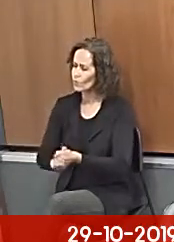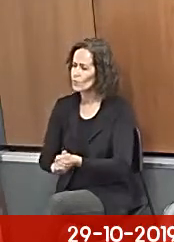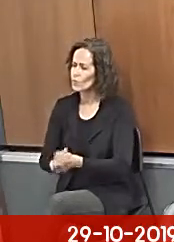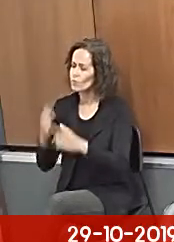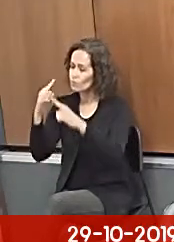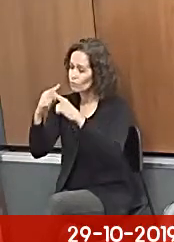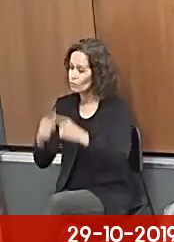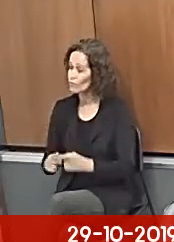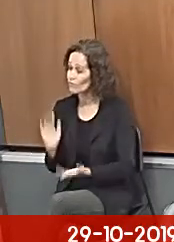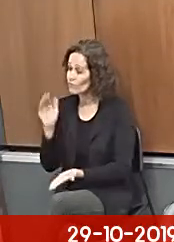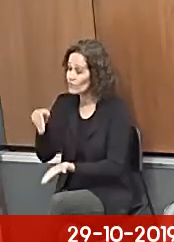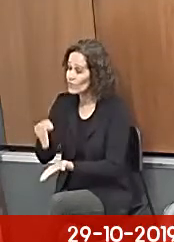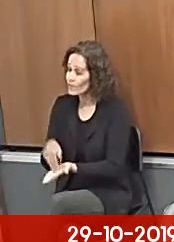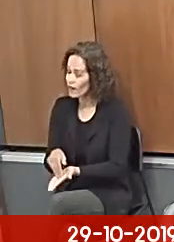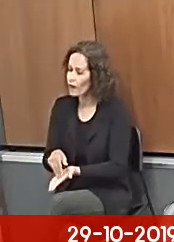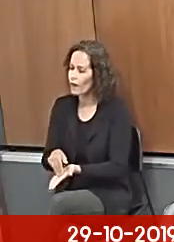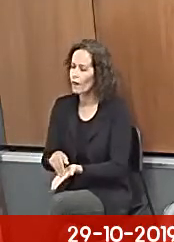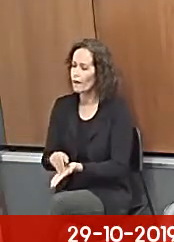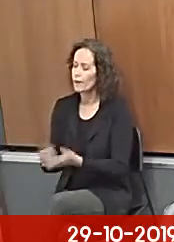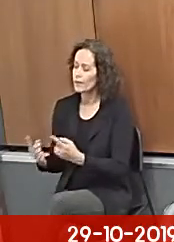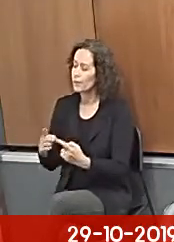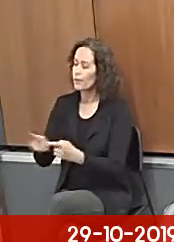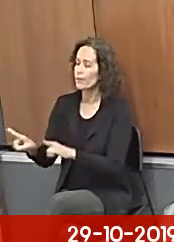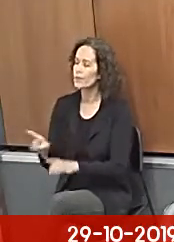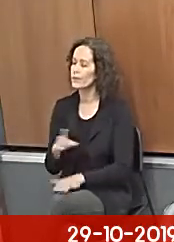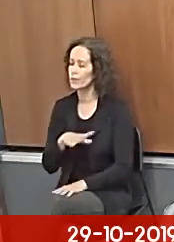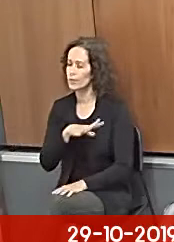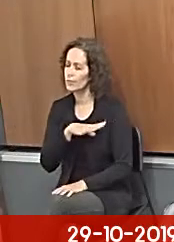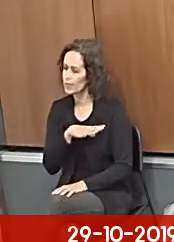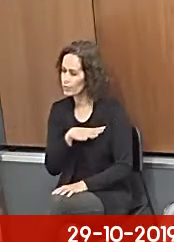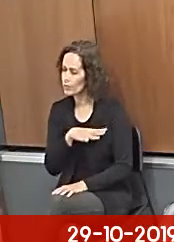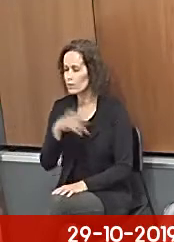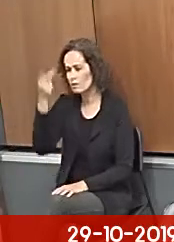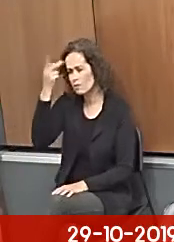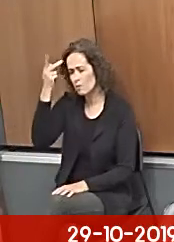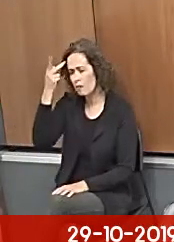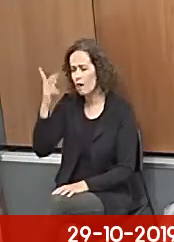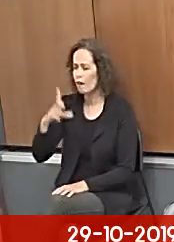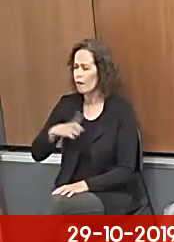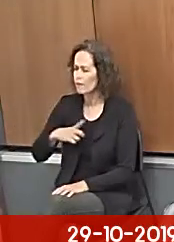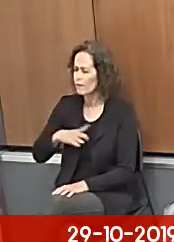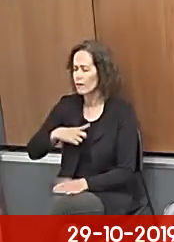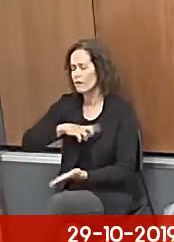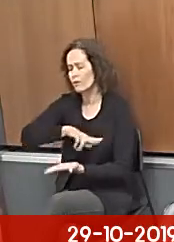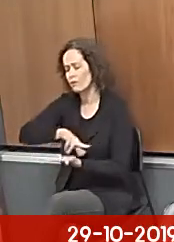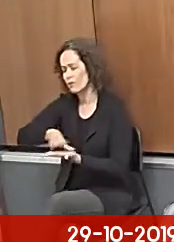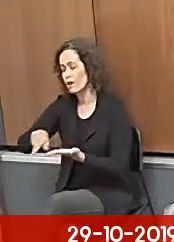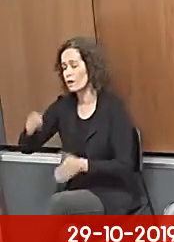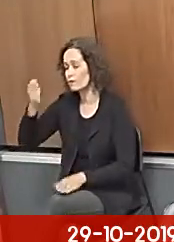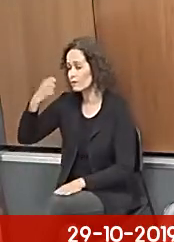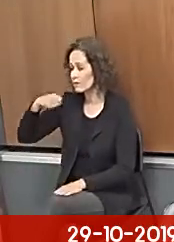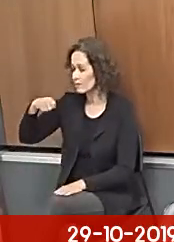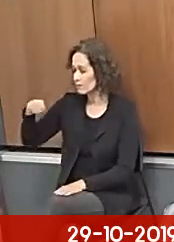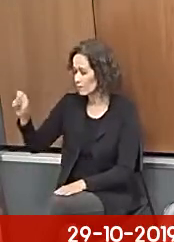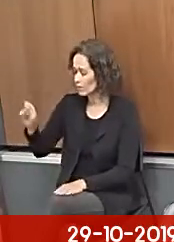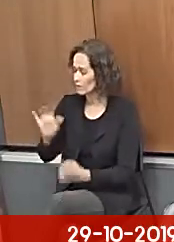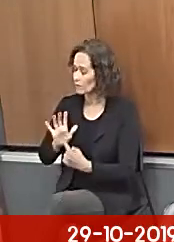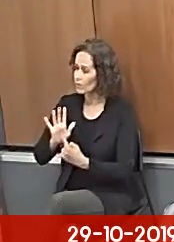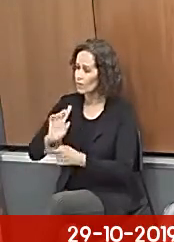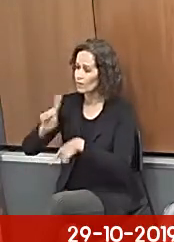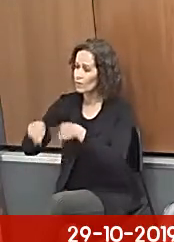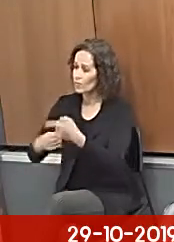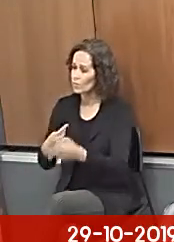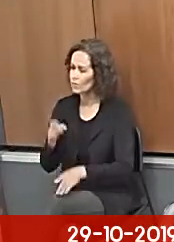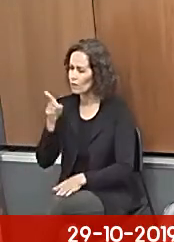do Corinthians. Em São Paulo já tem Santos, Palmeiras, entre outras associações que a gente vai mostrar mais para frente, e esse foi um dia